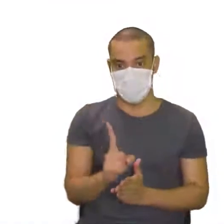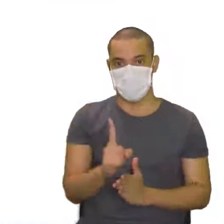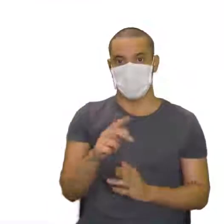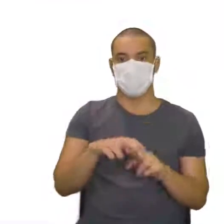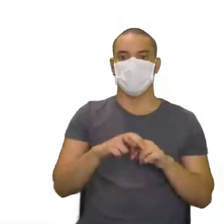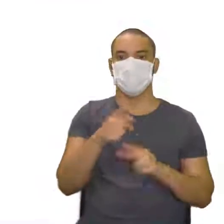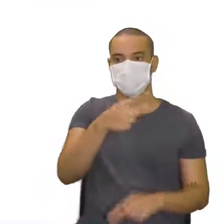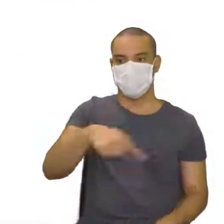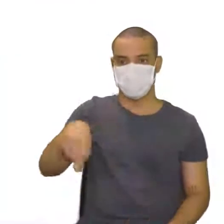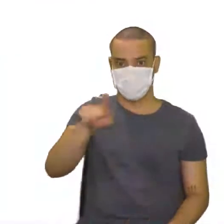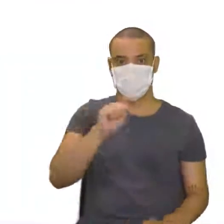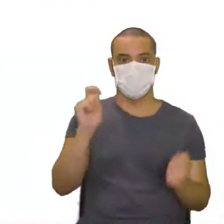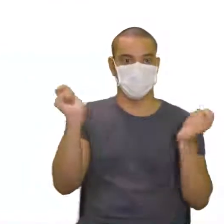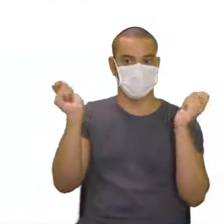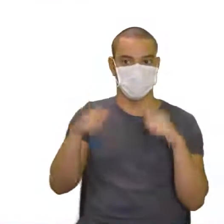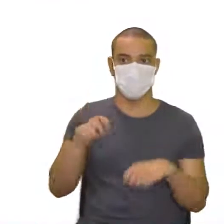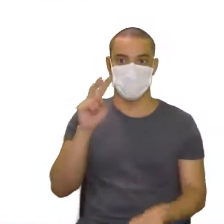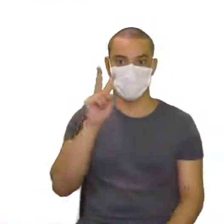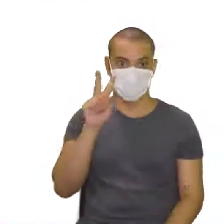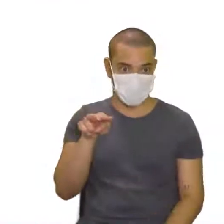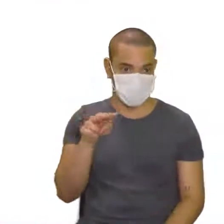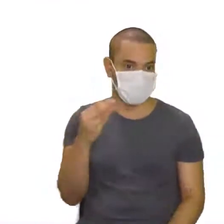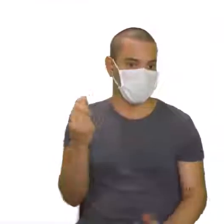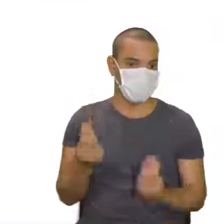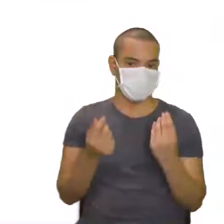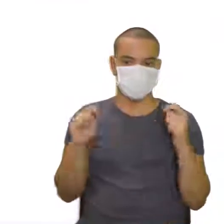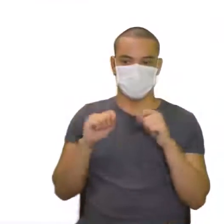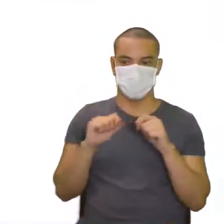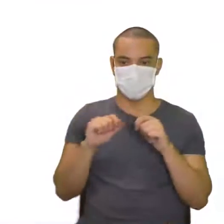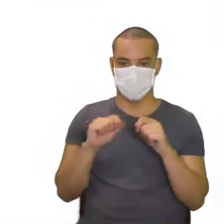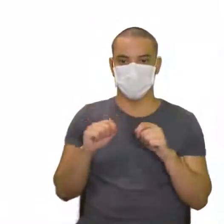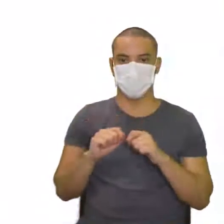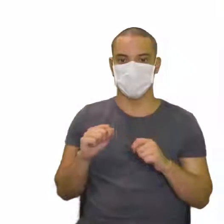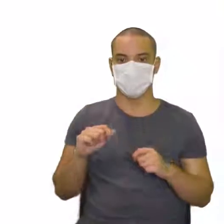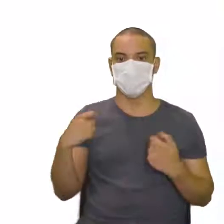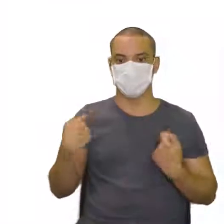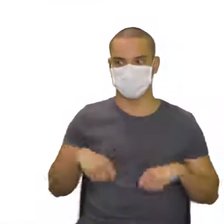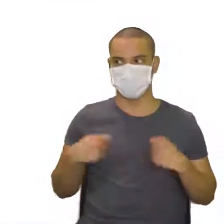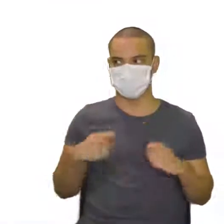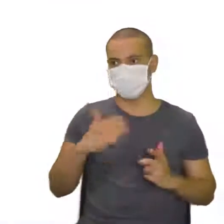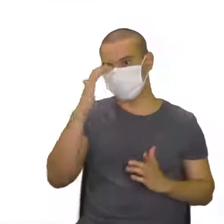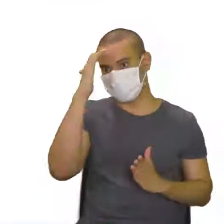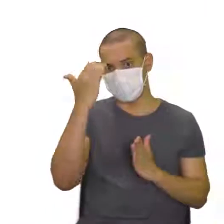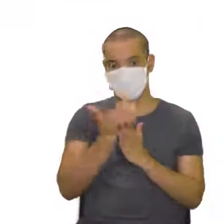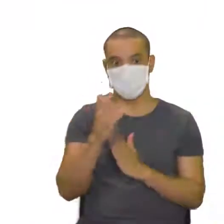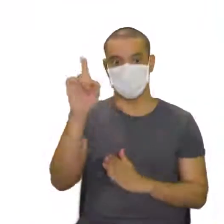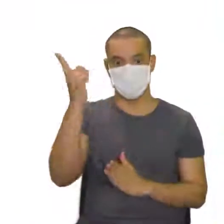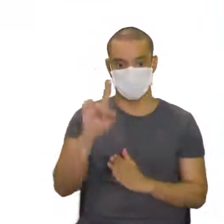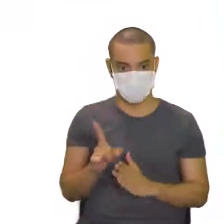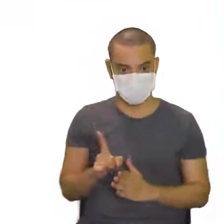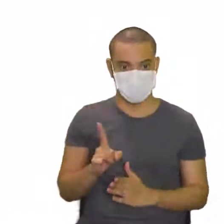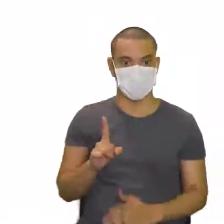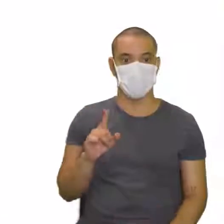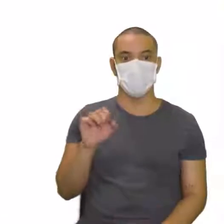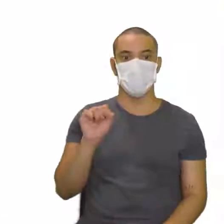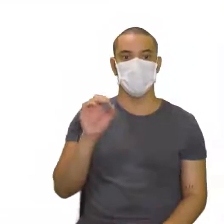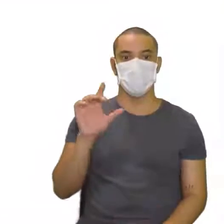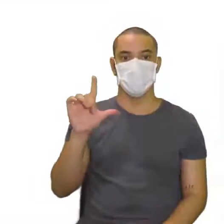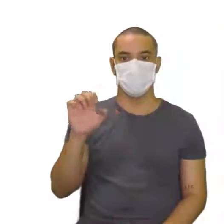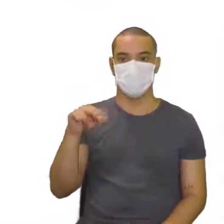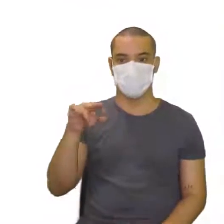que lá na espira, na bobina, pessoal, a gente considera geralmente o raio. A solenoide, ela é longa. Então, eu vou pegar